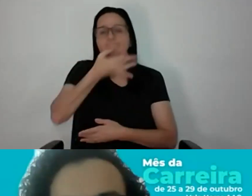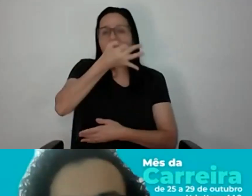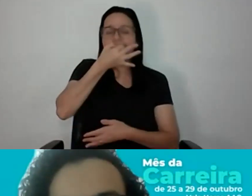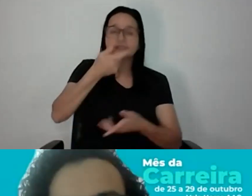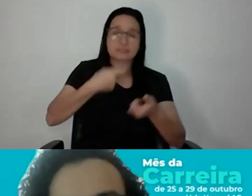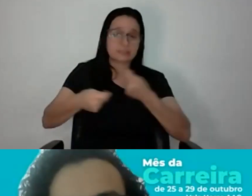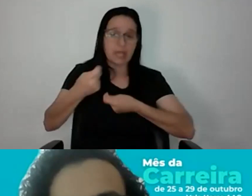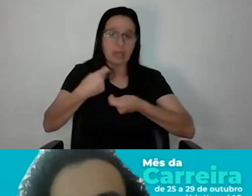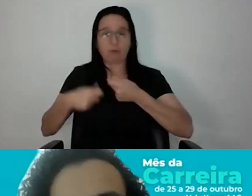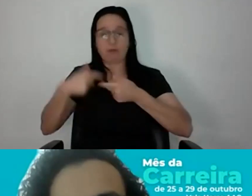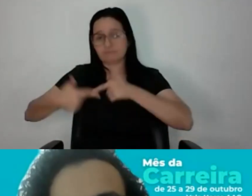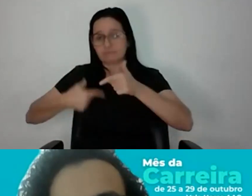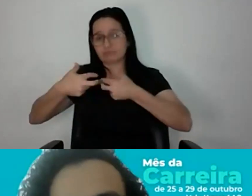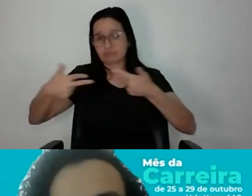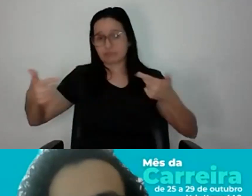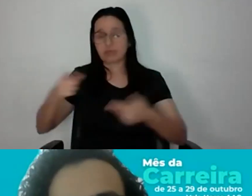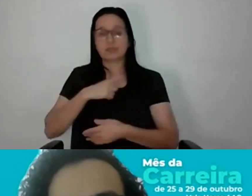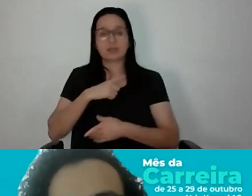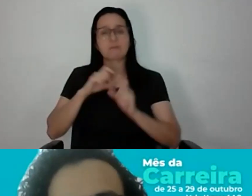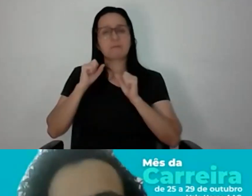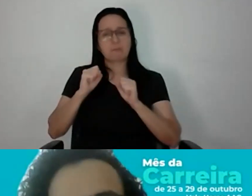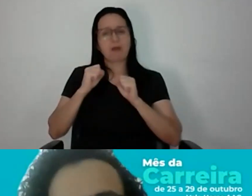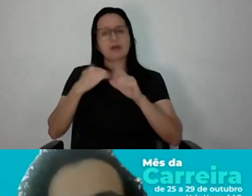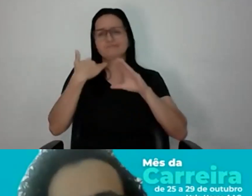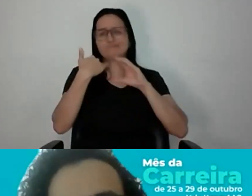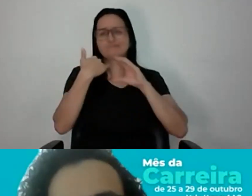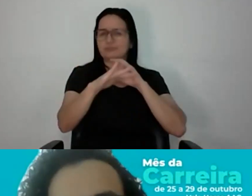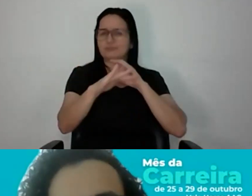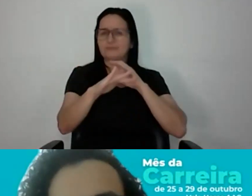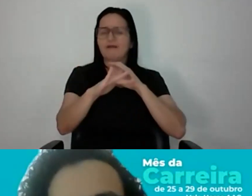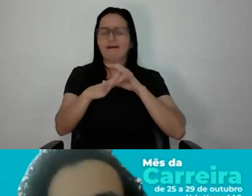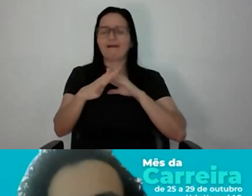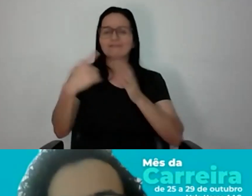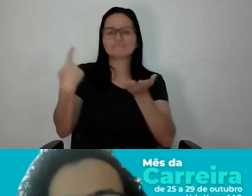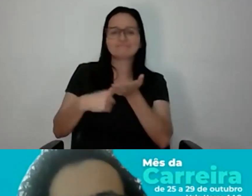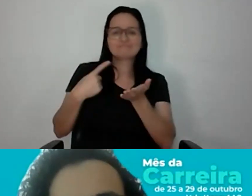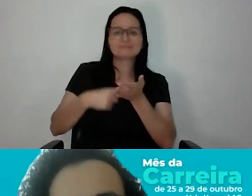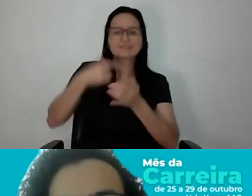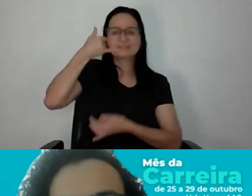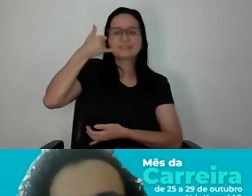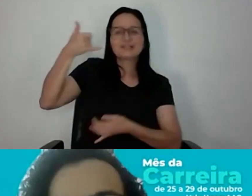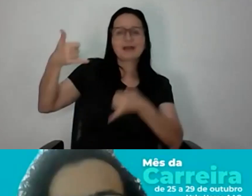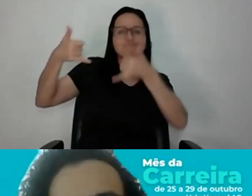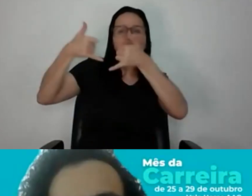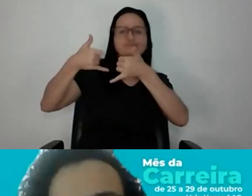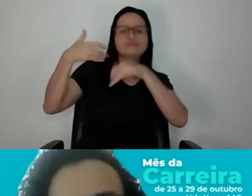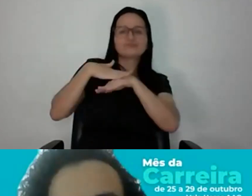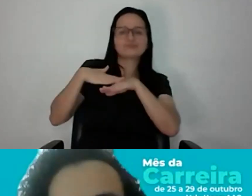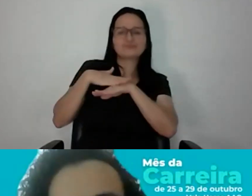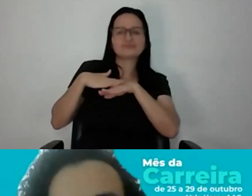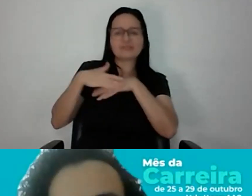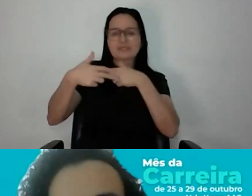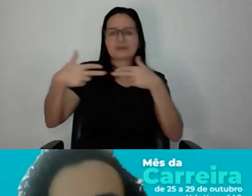prática, fica à vontade para me mandar um e-mail, que vai ser um prazer marcar uma ligação e conversar com você disso e qualquer outra coisa que você quiser, tá?